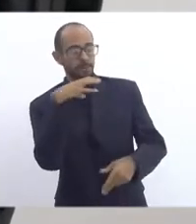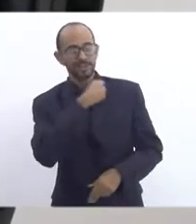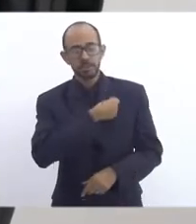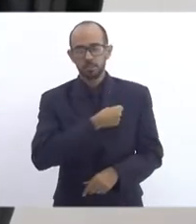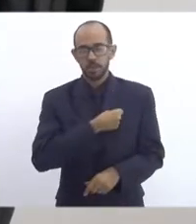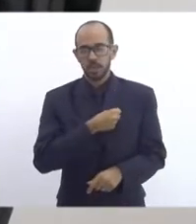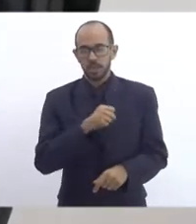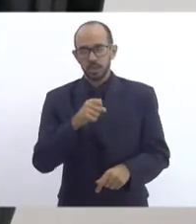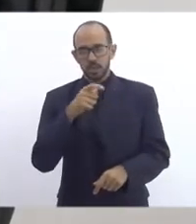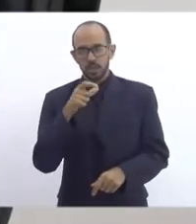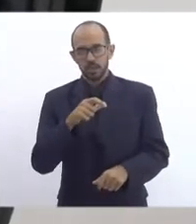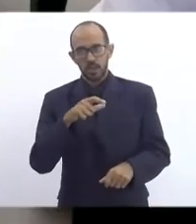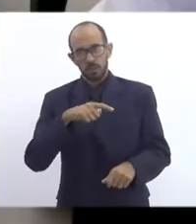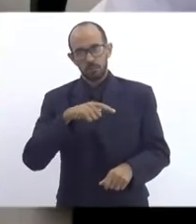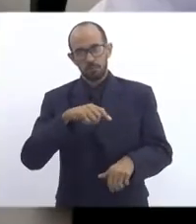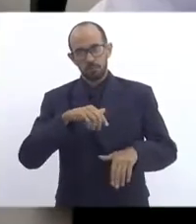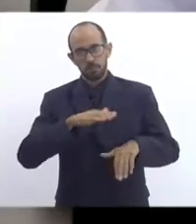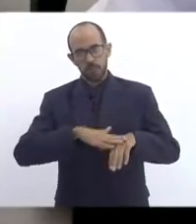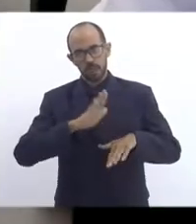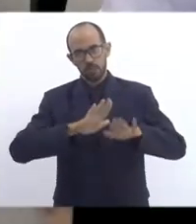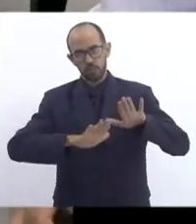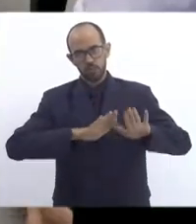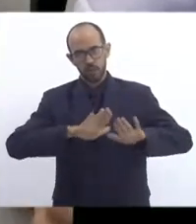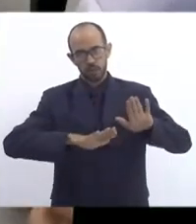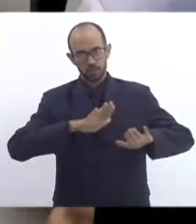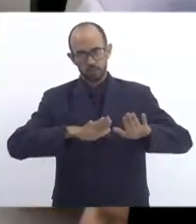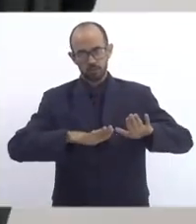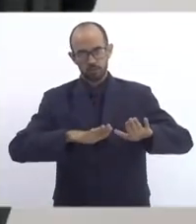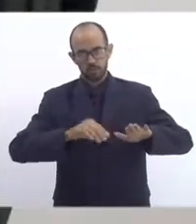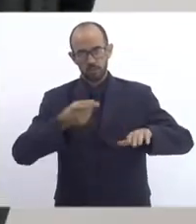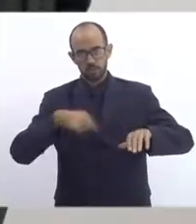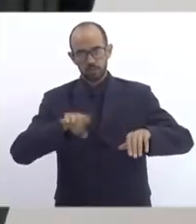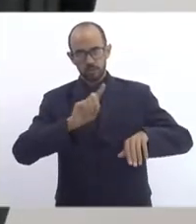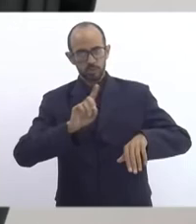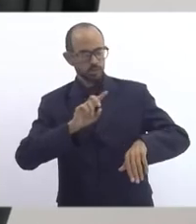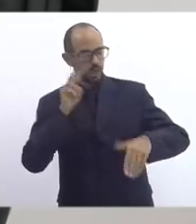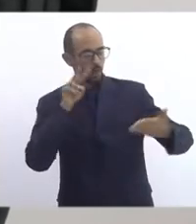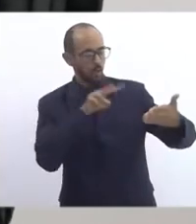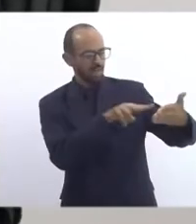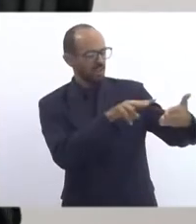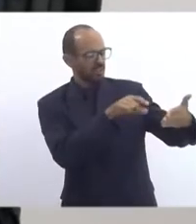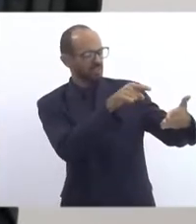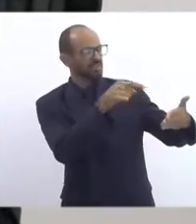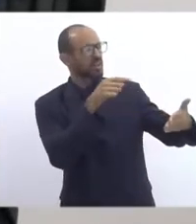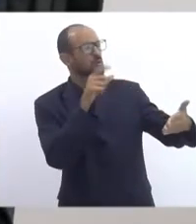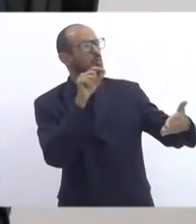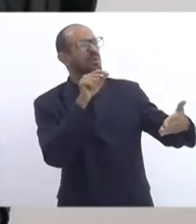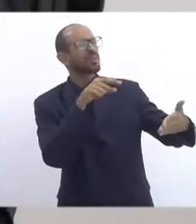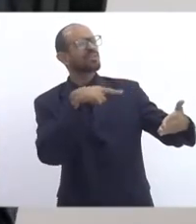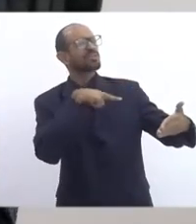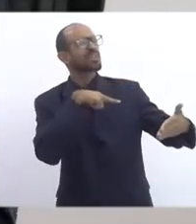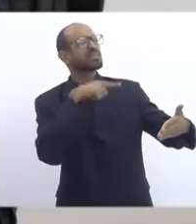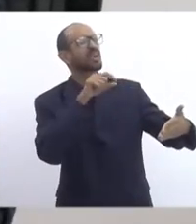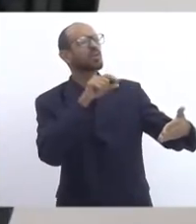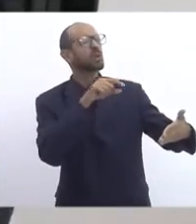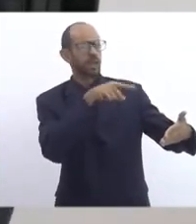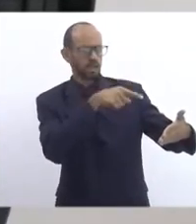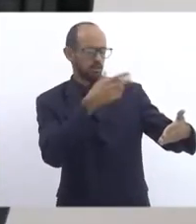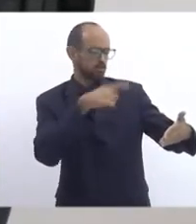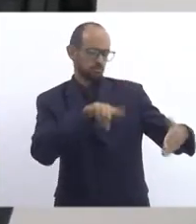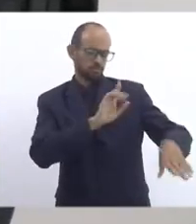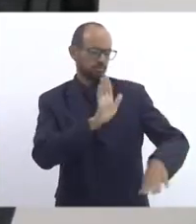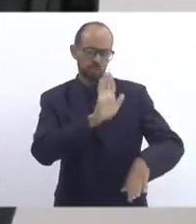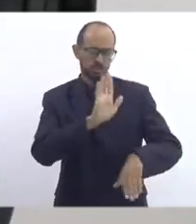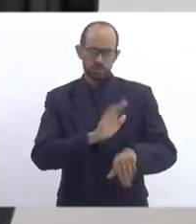e tratar com cuidado. Tá bom. Mas você não precisa olhar no crachá, o que, é que você tem? Não é problema nosso. É problema... E